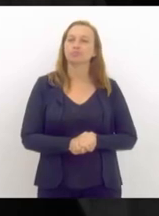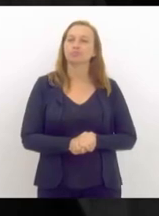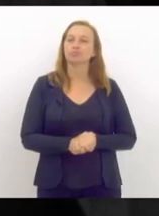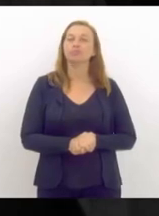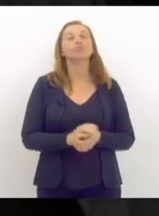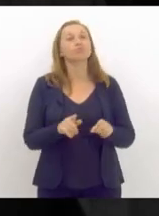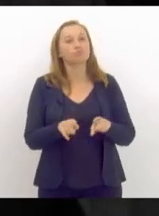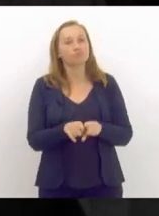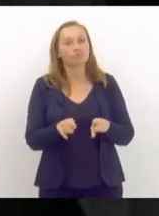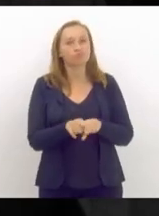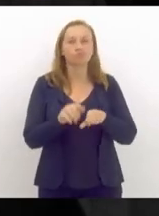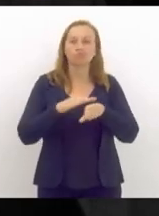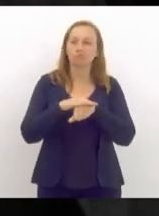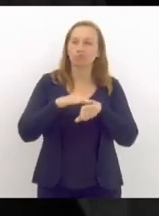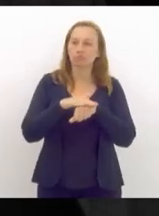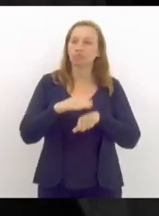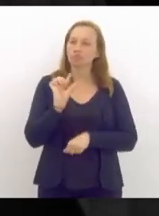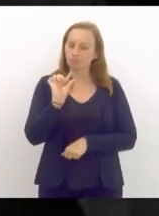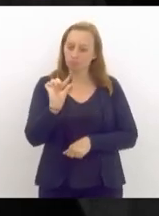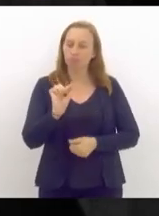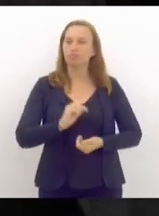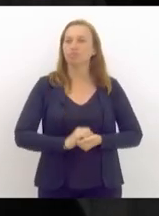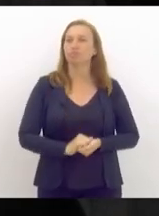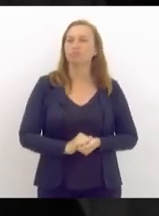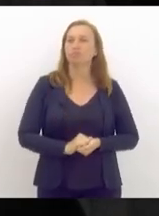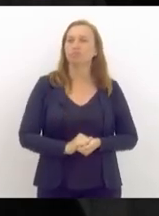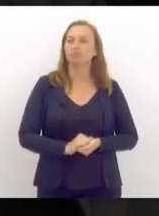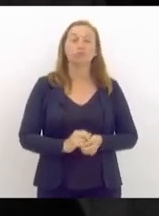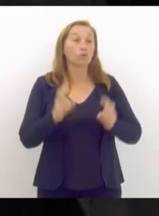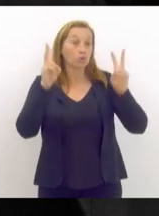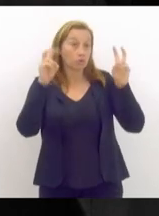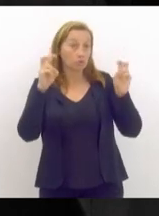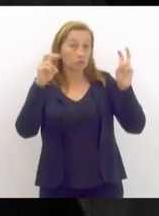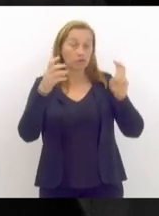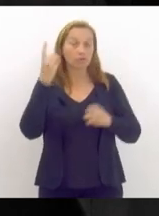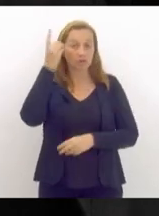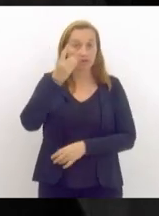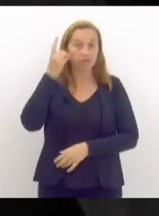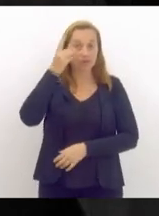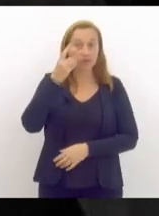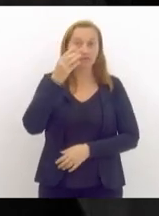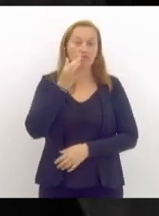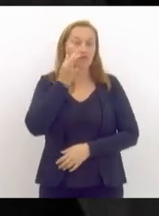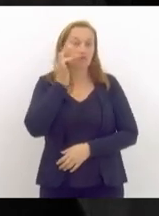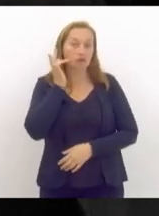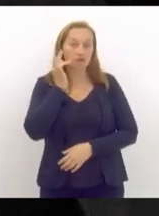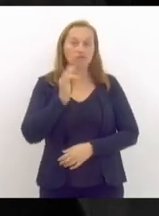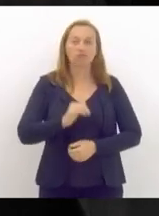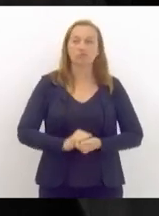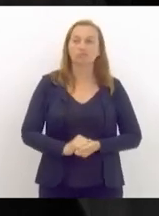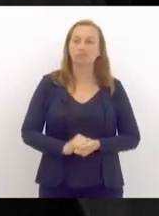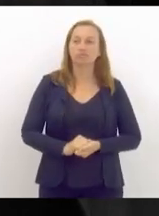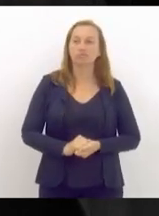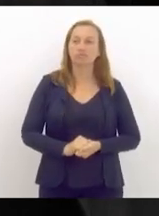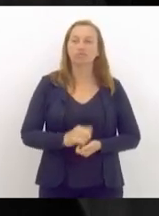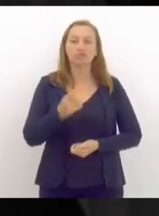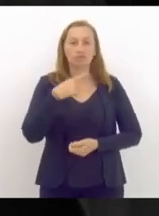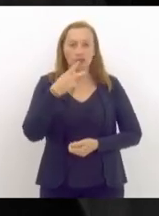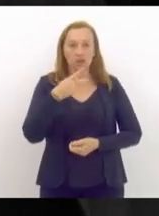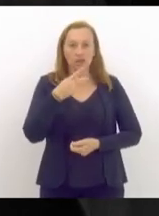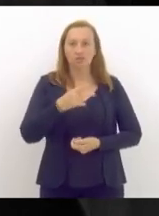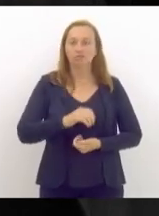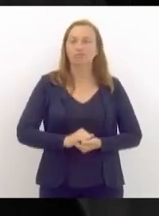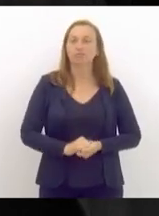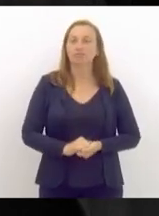também conversamos um pouco sobre o tema, deputado Flávio Serafini, que eu vou tocar nesse momento.